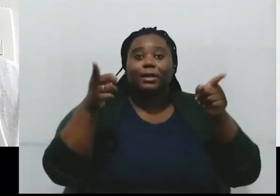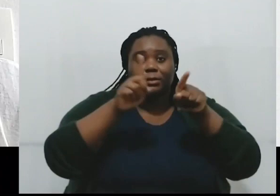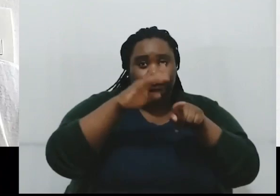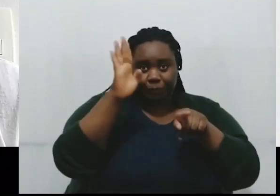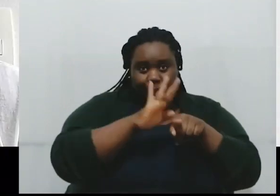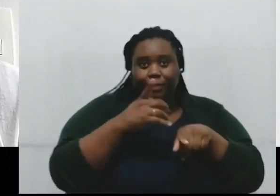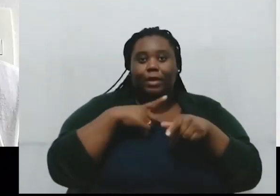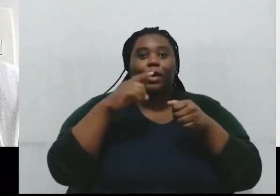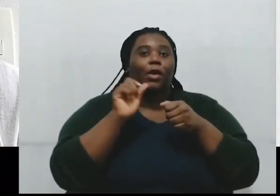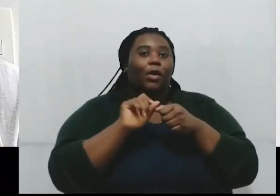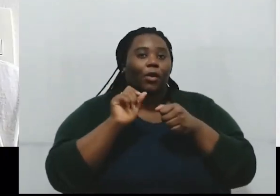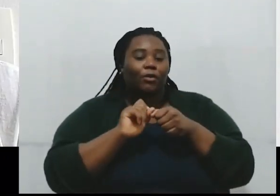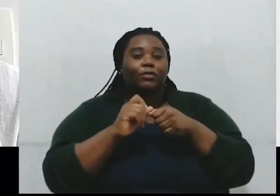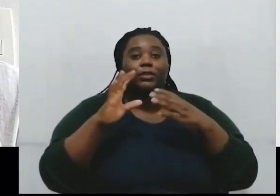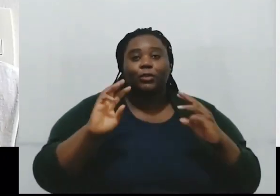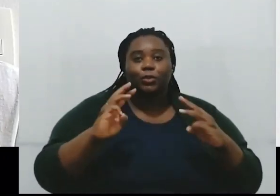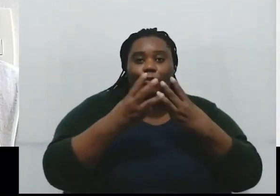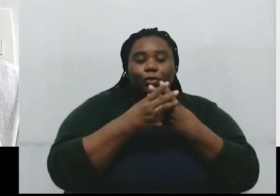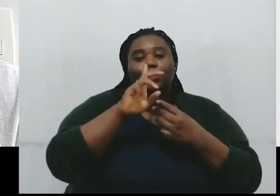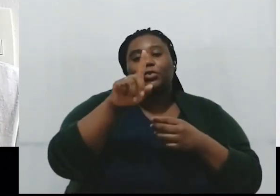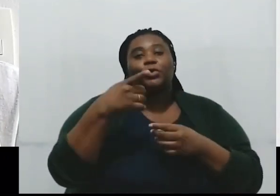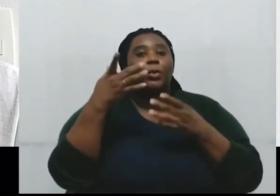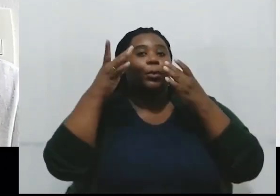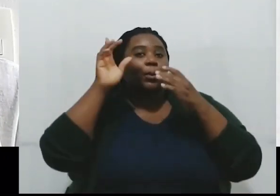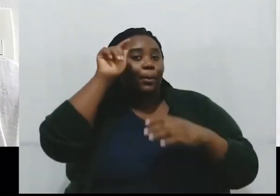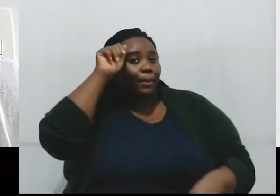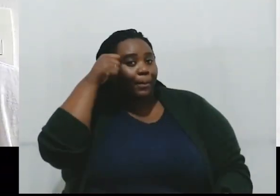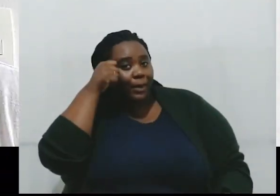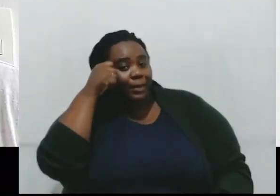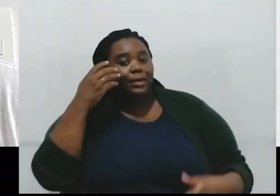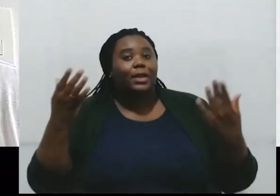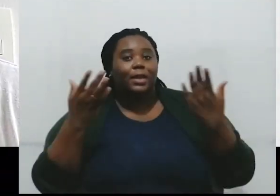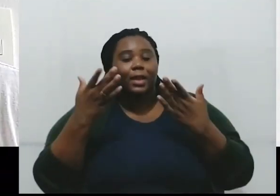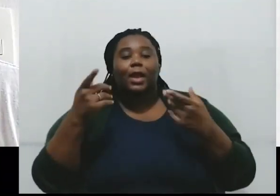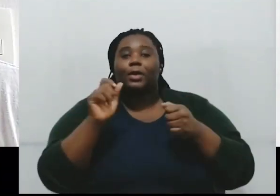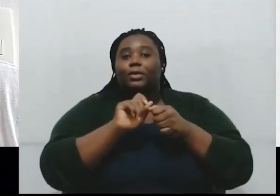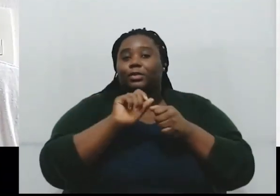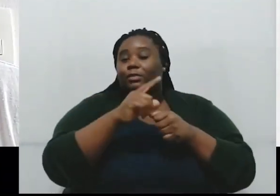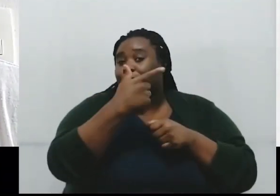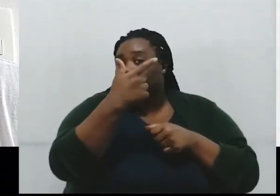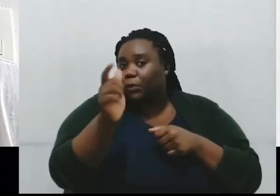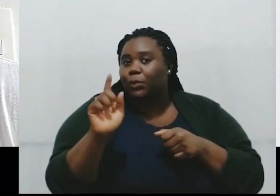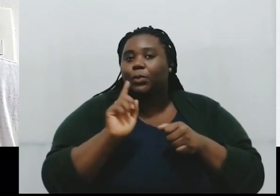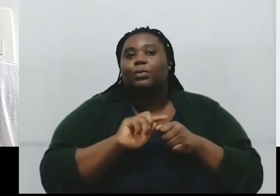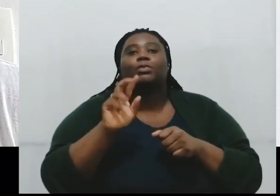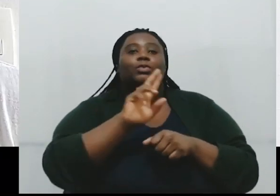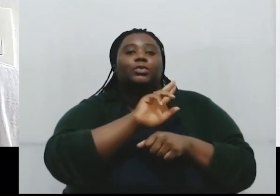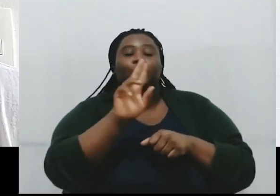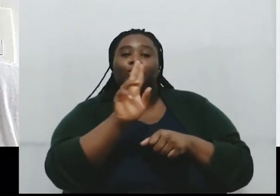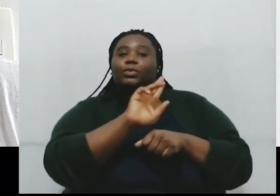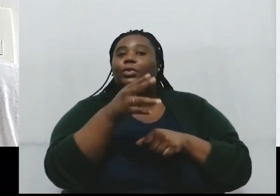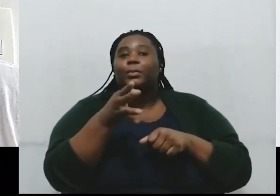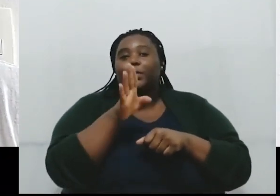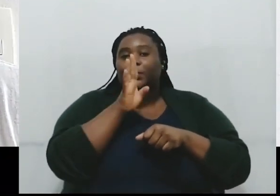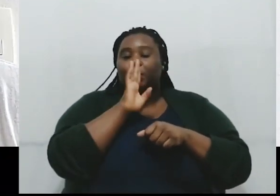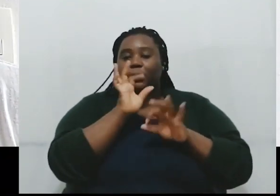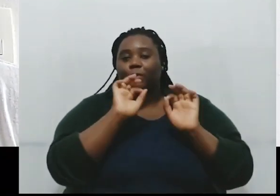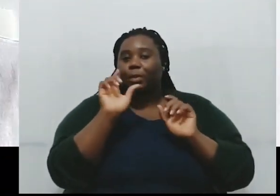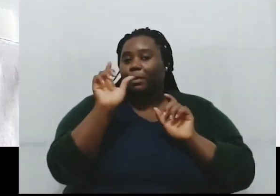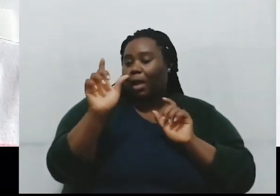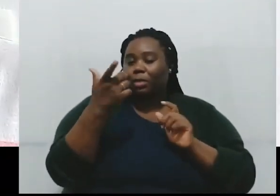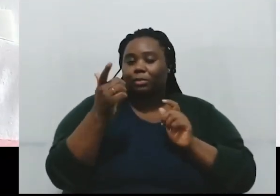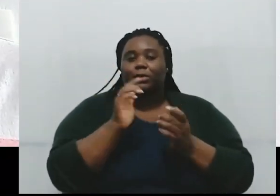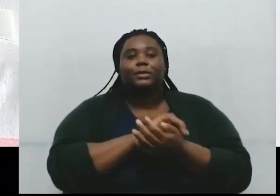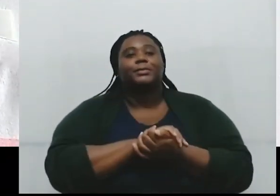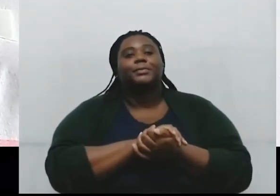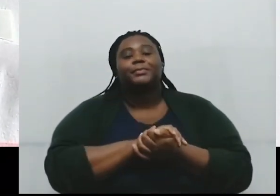Preto e agora eu estou no processo do novo espetáculo, a princípio intitulado Sem Palavras, também com a direção do Márcio Abreu.